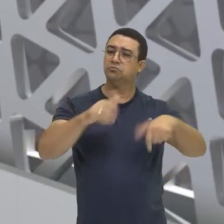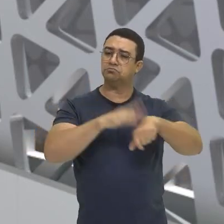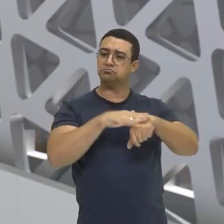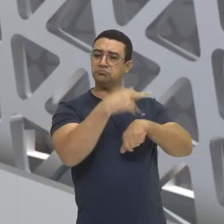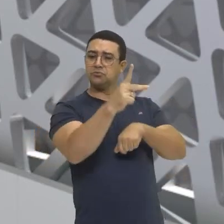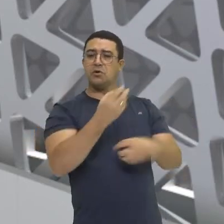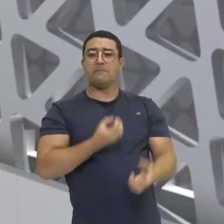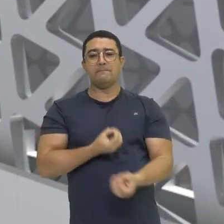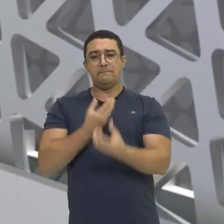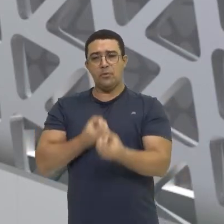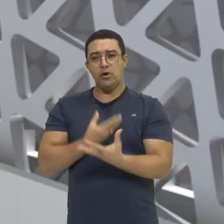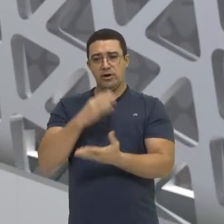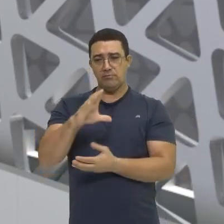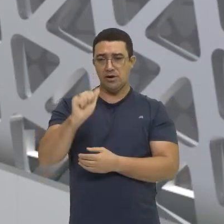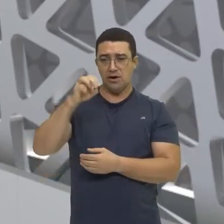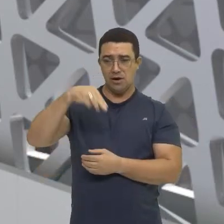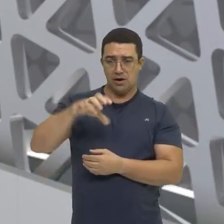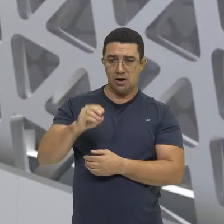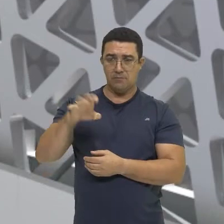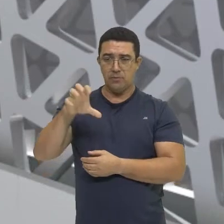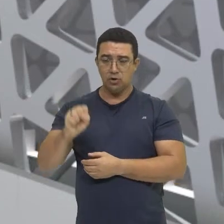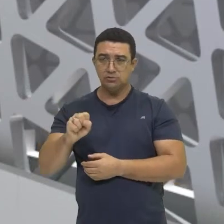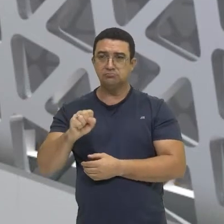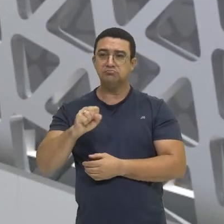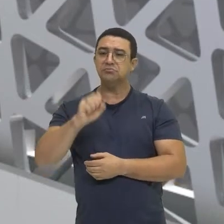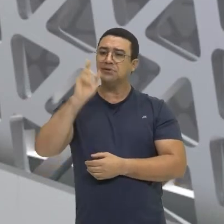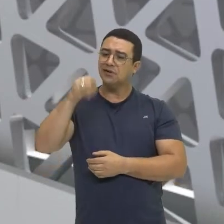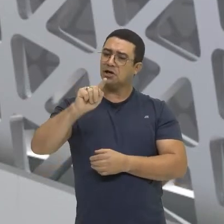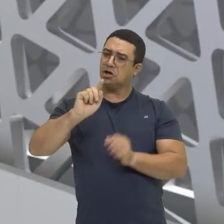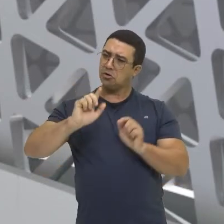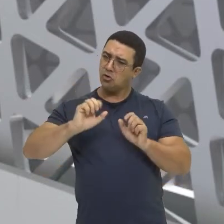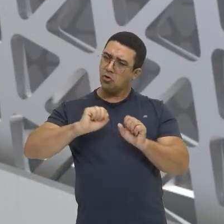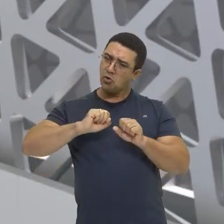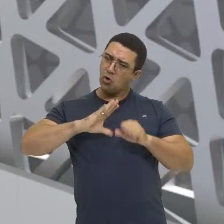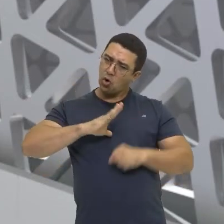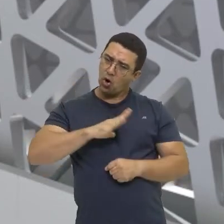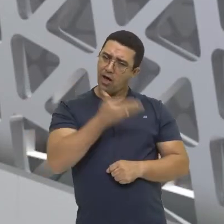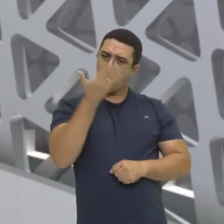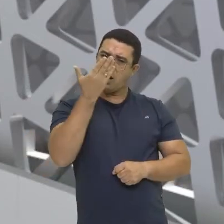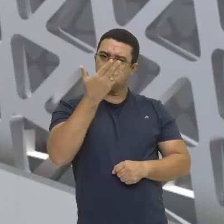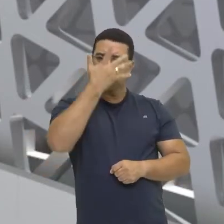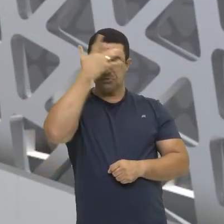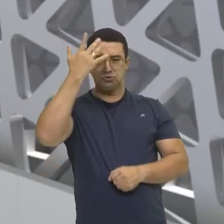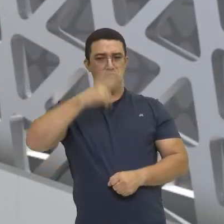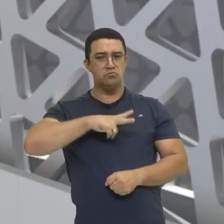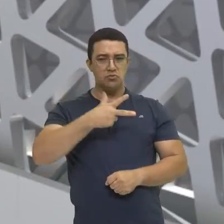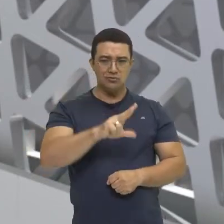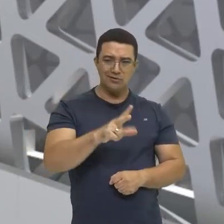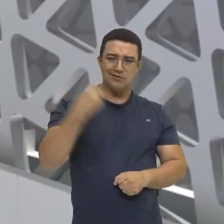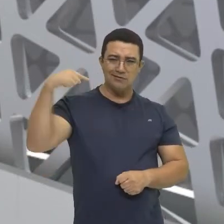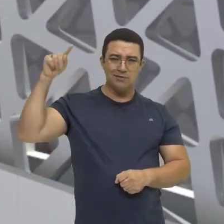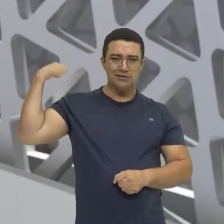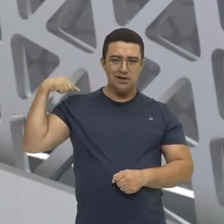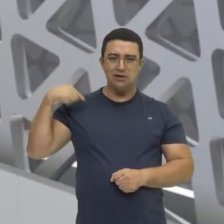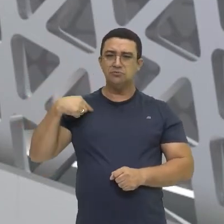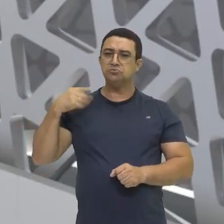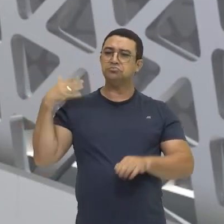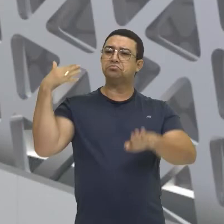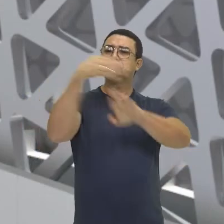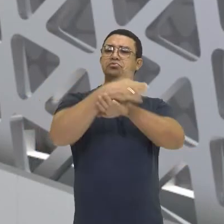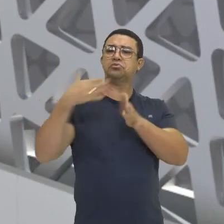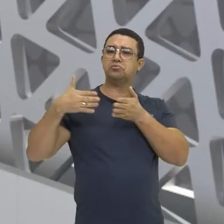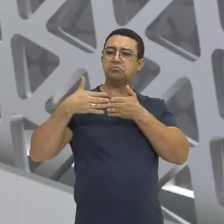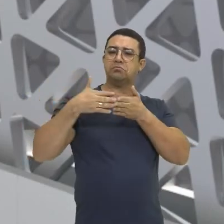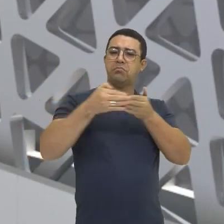sobre o feito heróico dos portugueses, né? Eles foram, assim, ousados para a época, né, em atravessar o